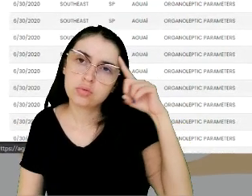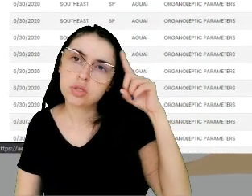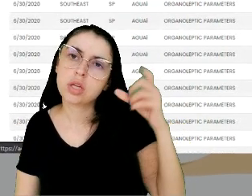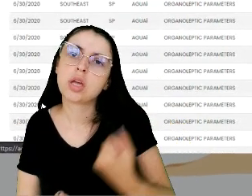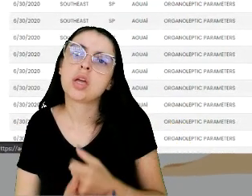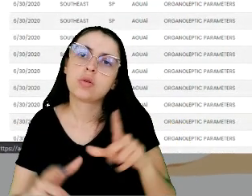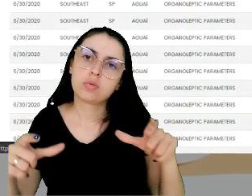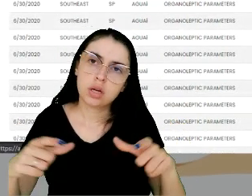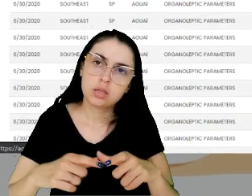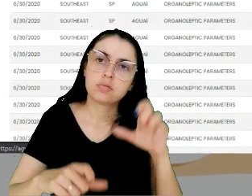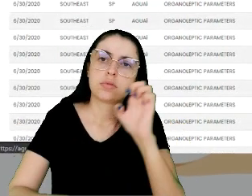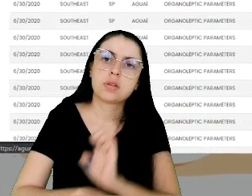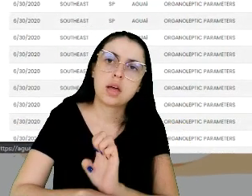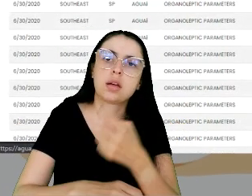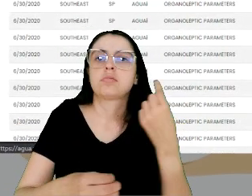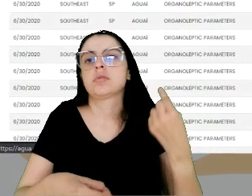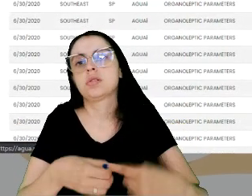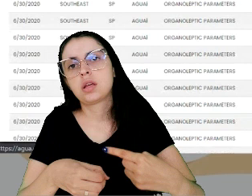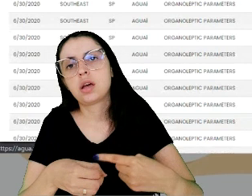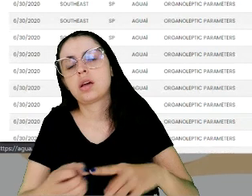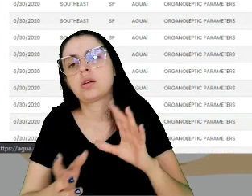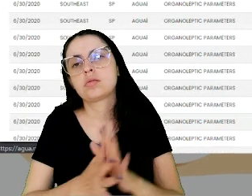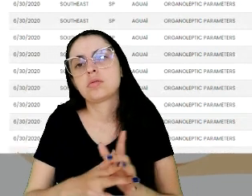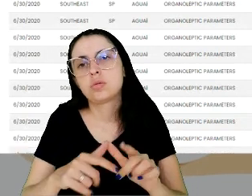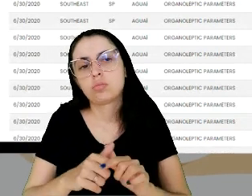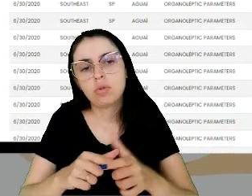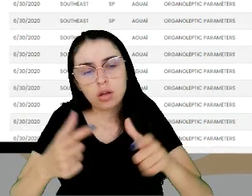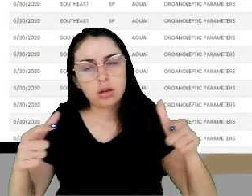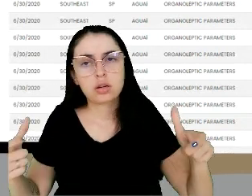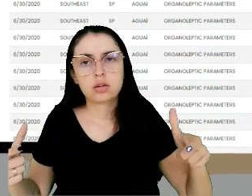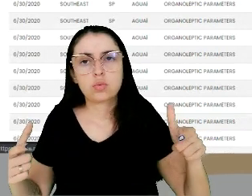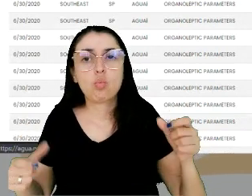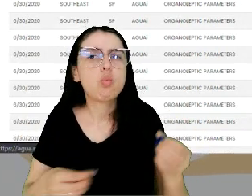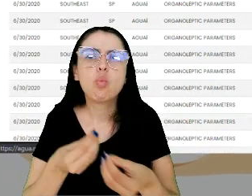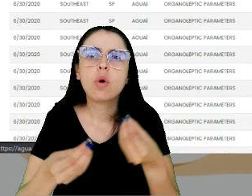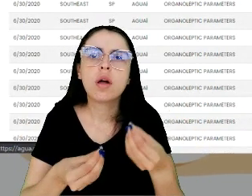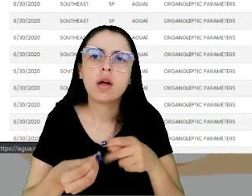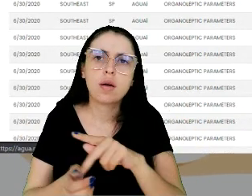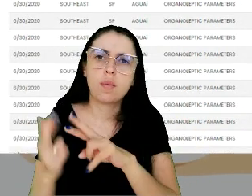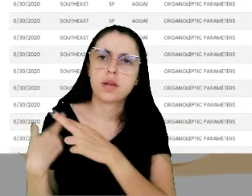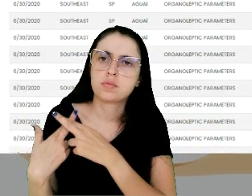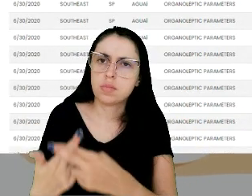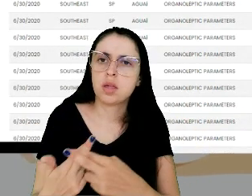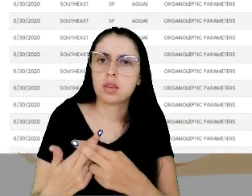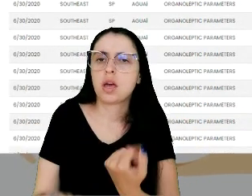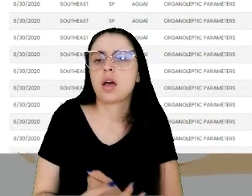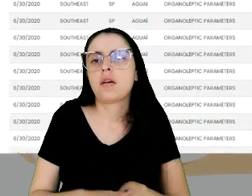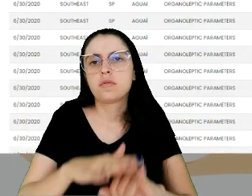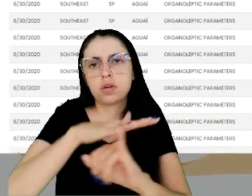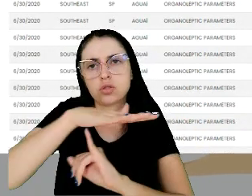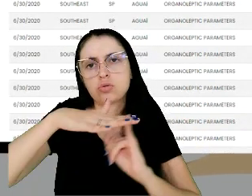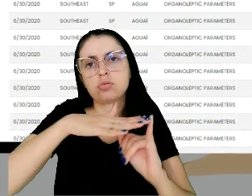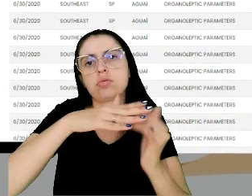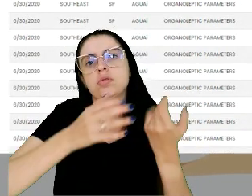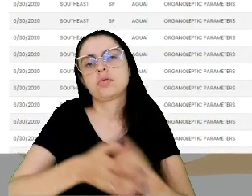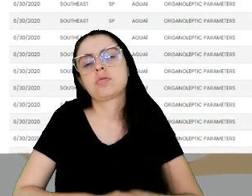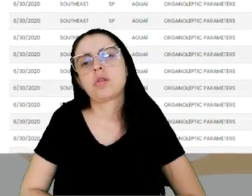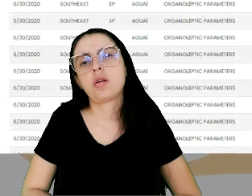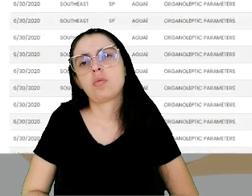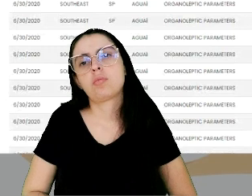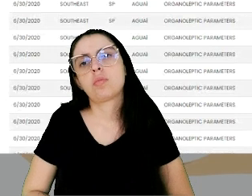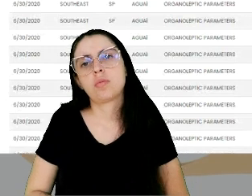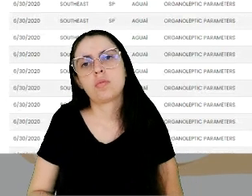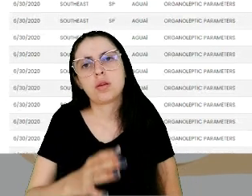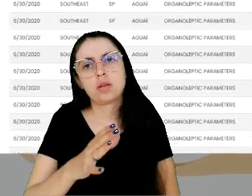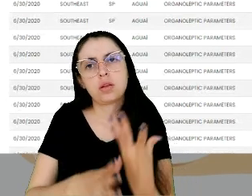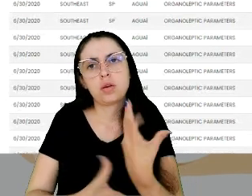o estado, cidade, o grupo, o parâmetro, né, quem foi o responsável, a instituição, aqui 95% das vezes